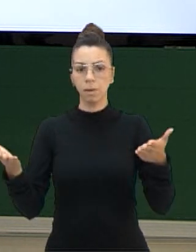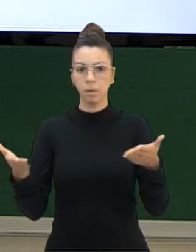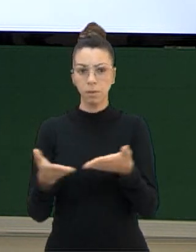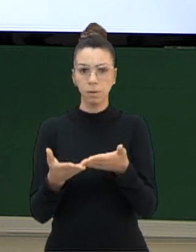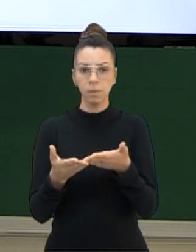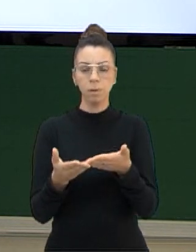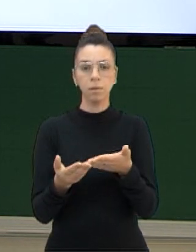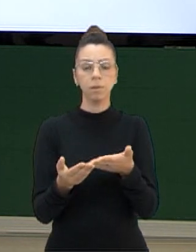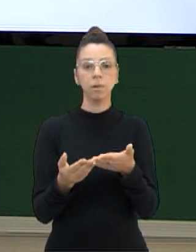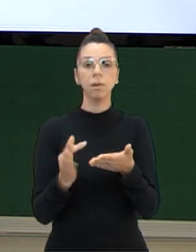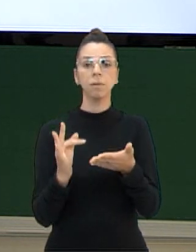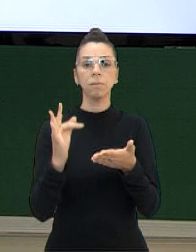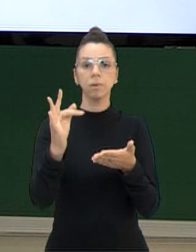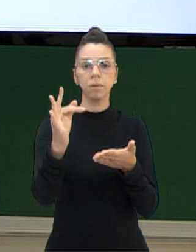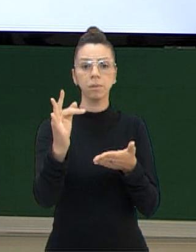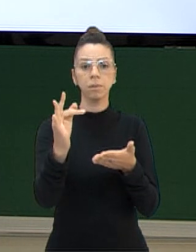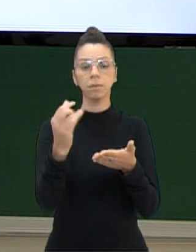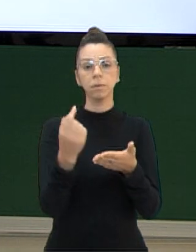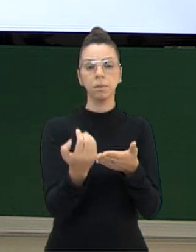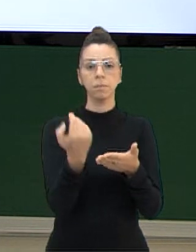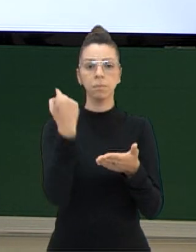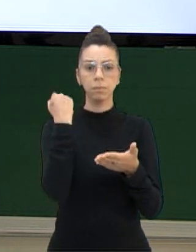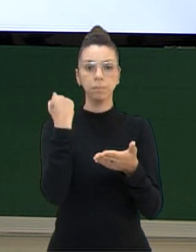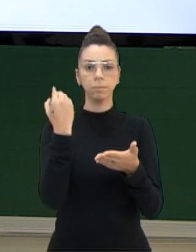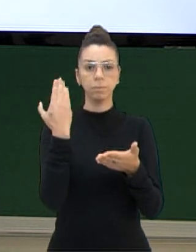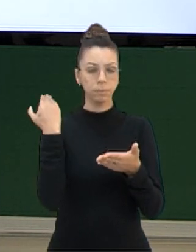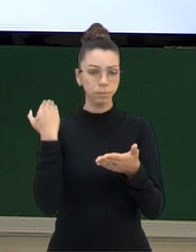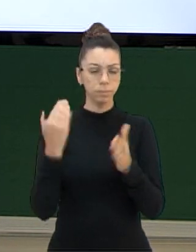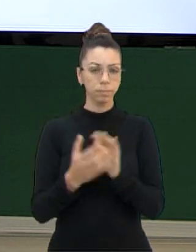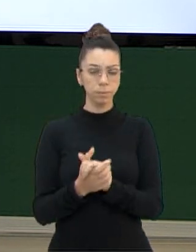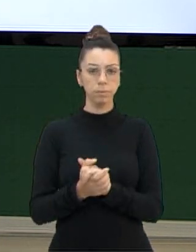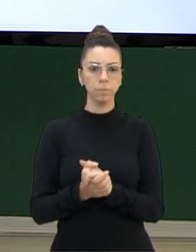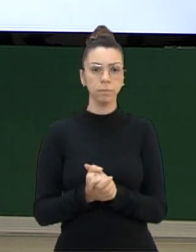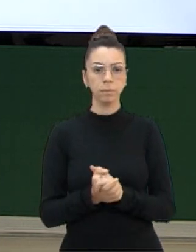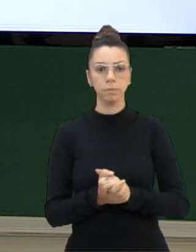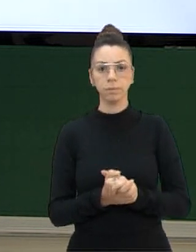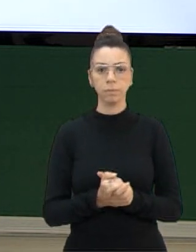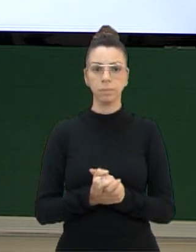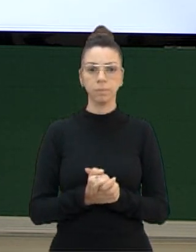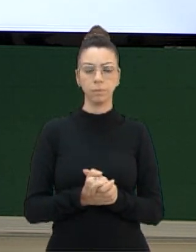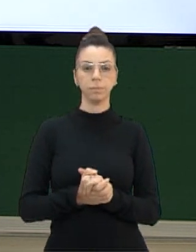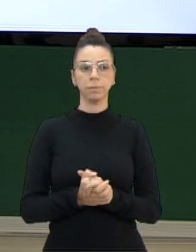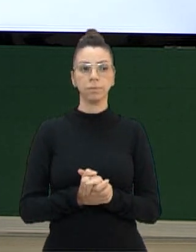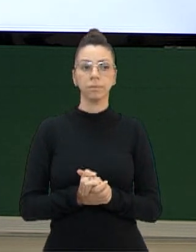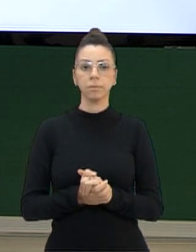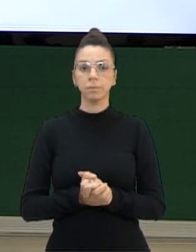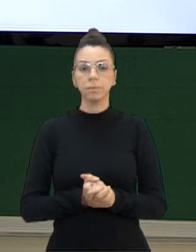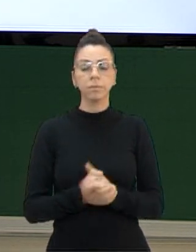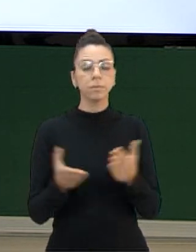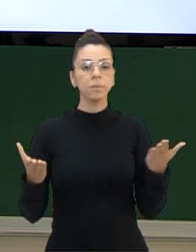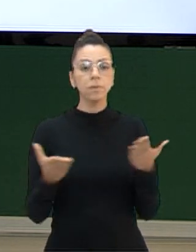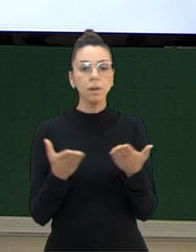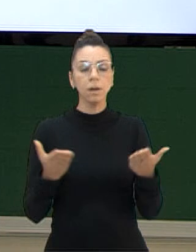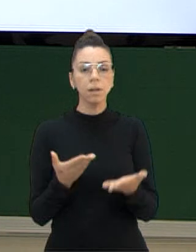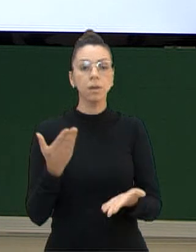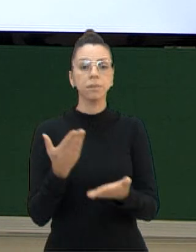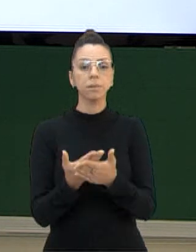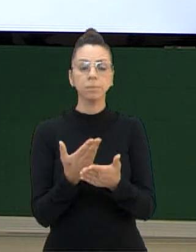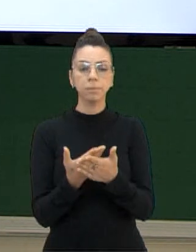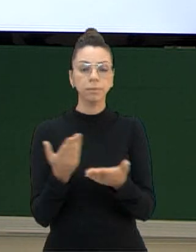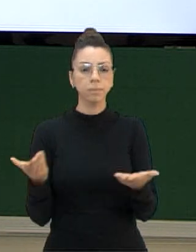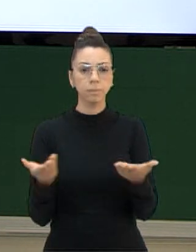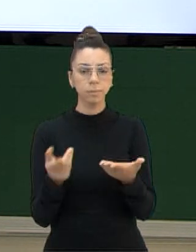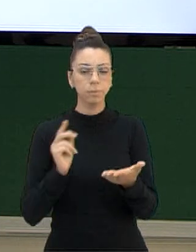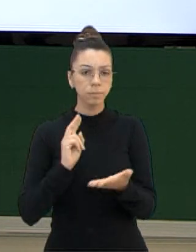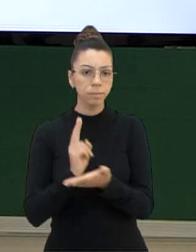acordáis? Pica-piedra, supersônico, essas duas palavrinhas. Então, vamos observar na classe de hoje também. Vamos